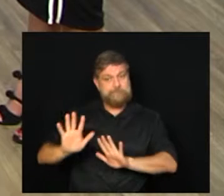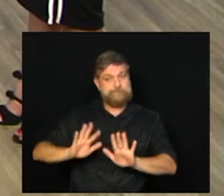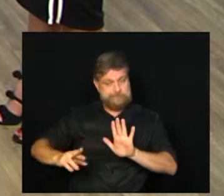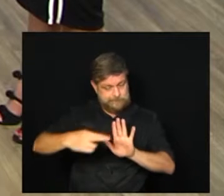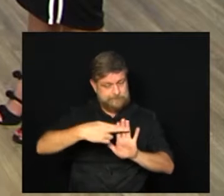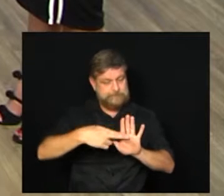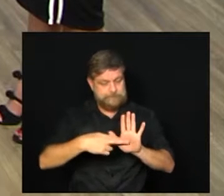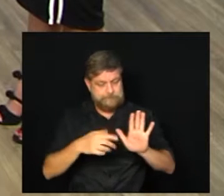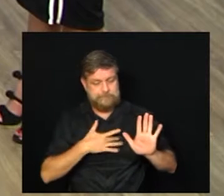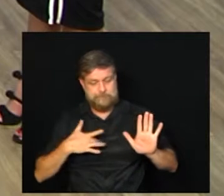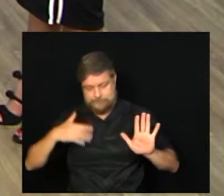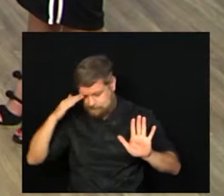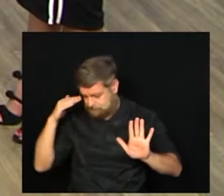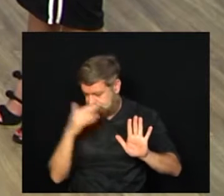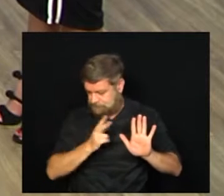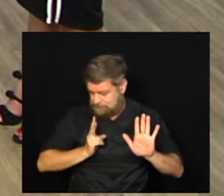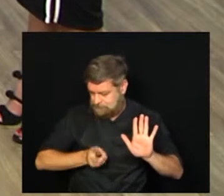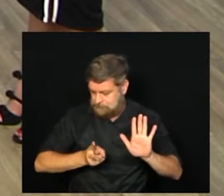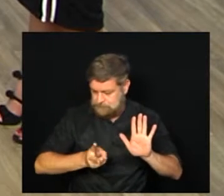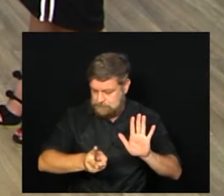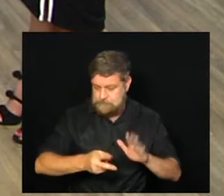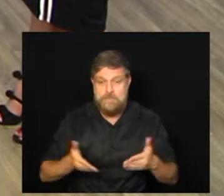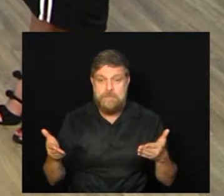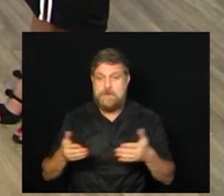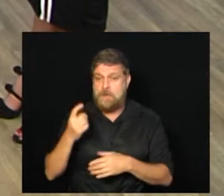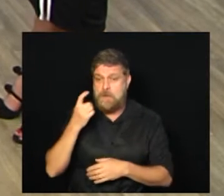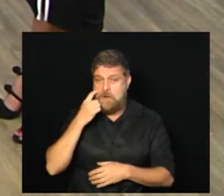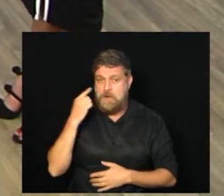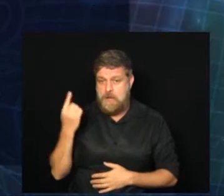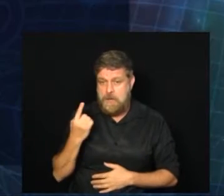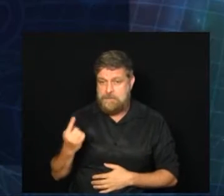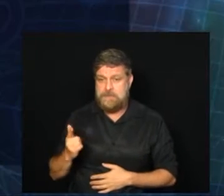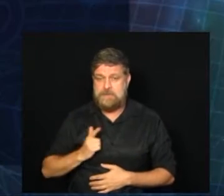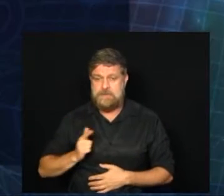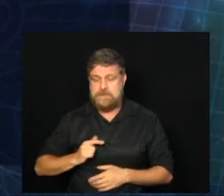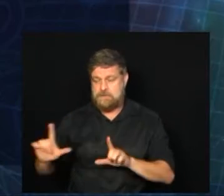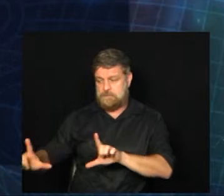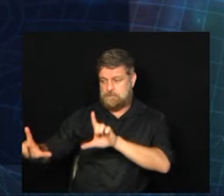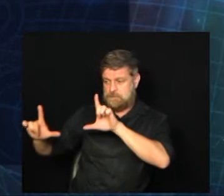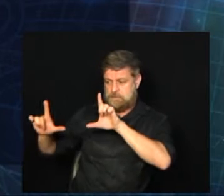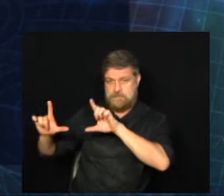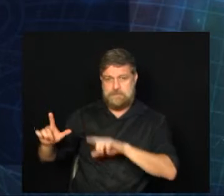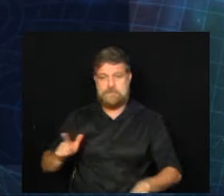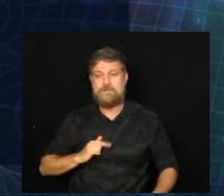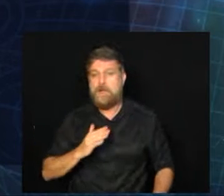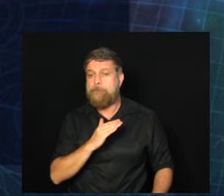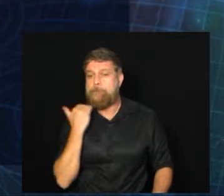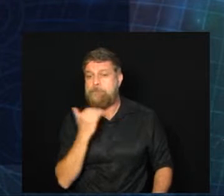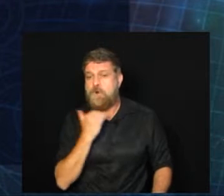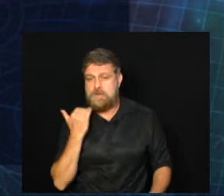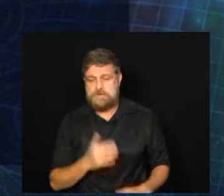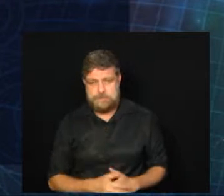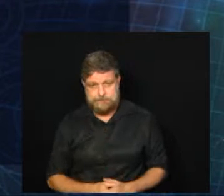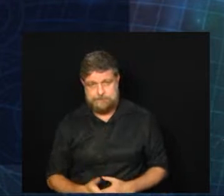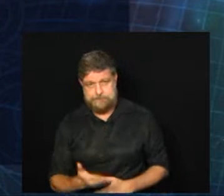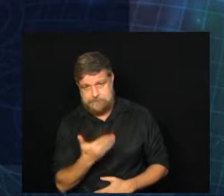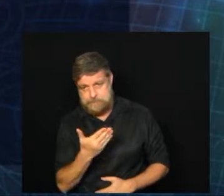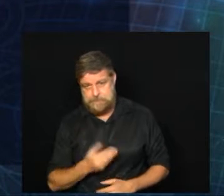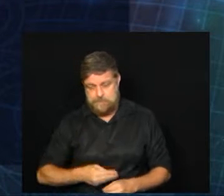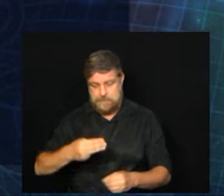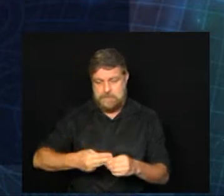cuidados precisam continuar. Agora, sim, Mirna Abreu, nós temos o nosso vídeo também a partir dos óbitos. Isso, na nossa região,